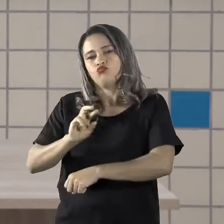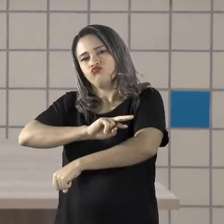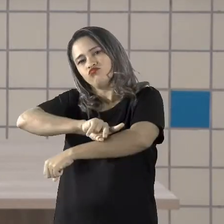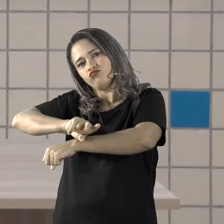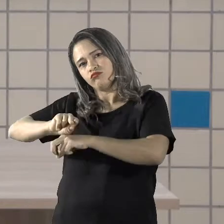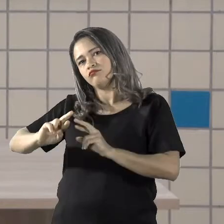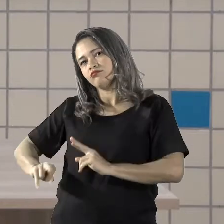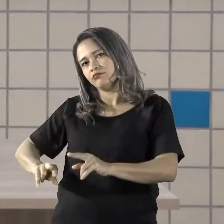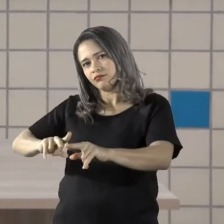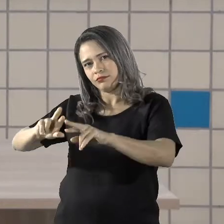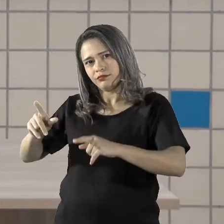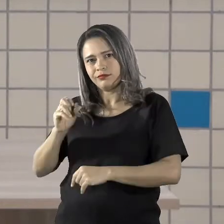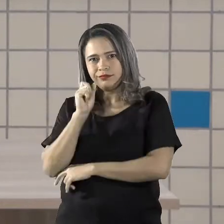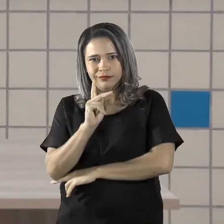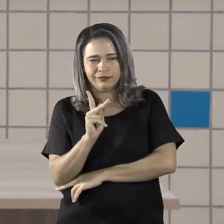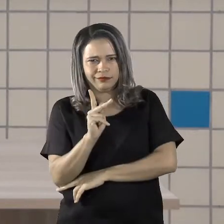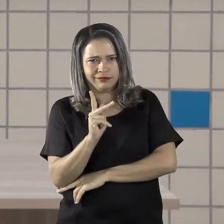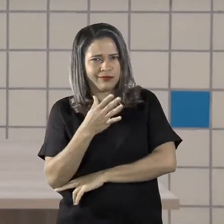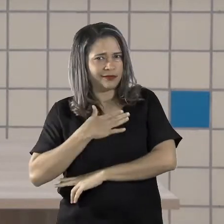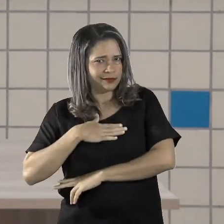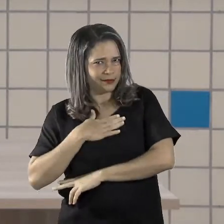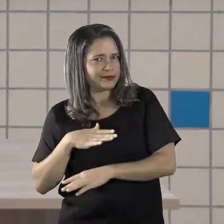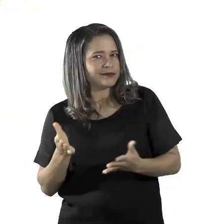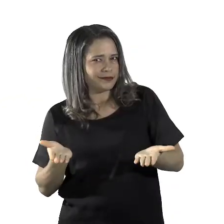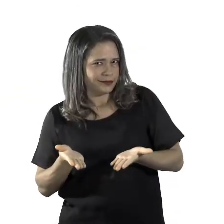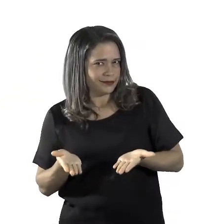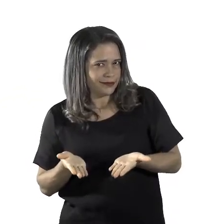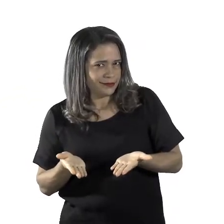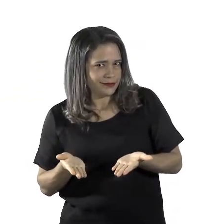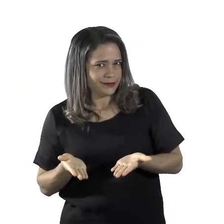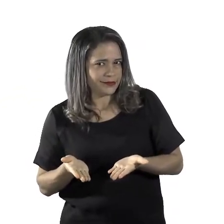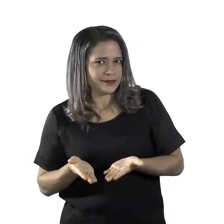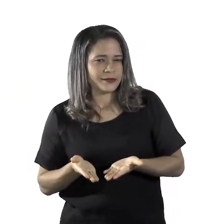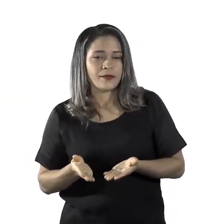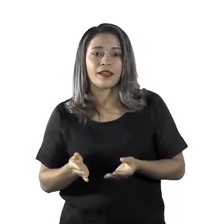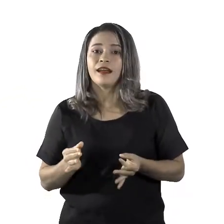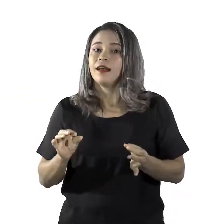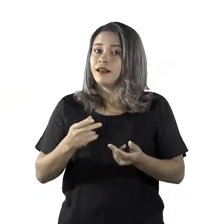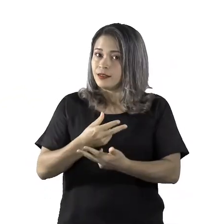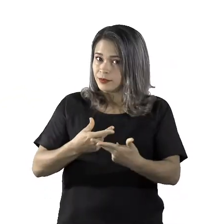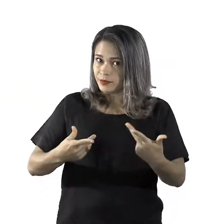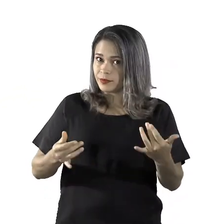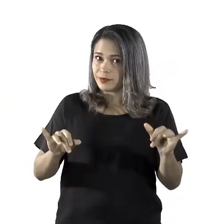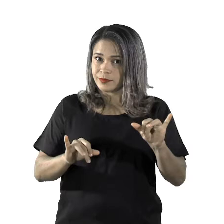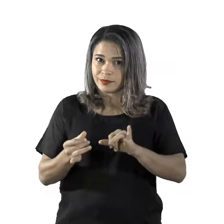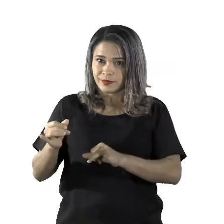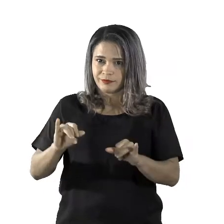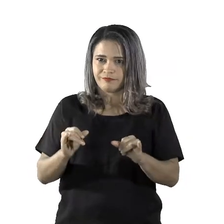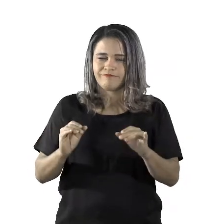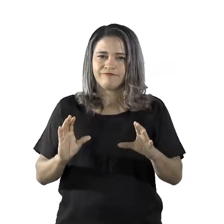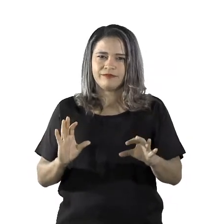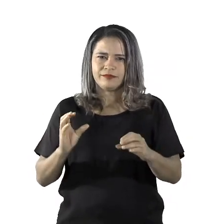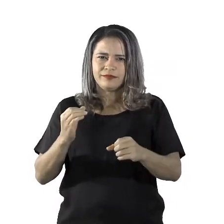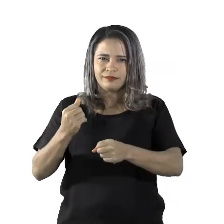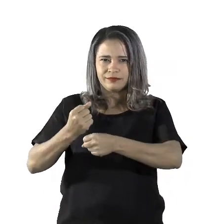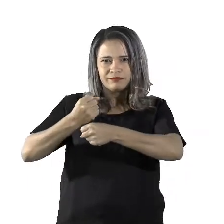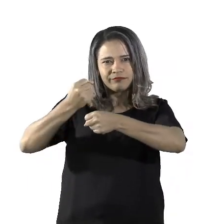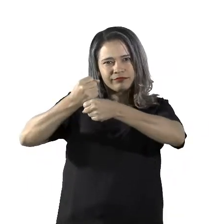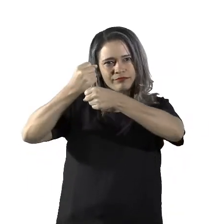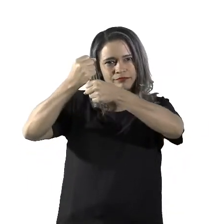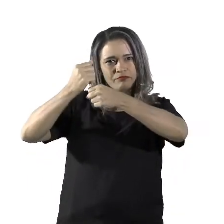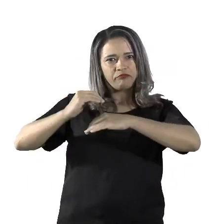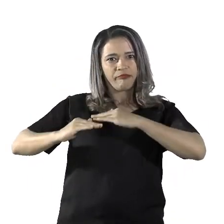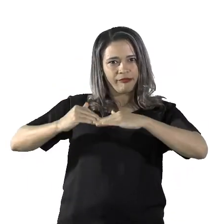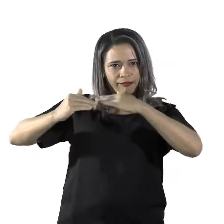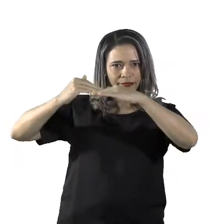Tá ok? Tranquilo até agora? Substâncias químicas elas vão ser formadas por átomos. Esses